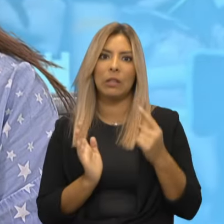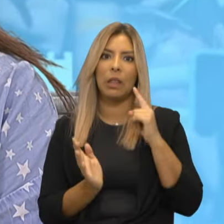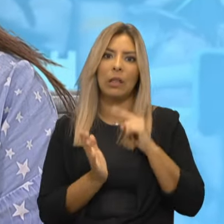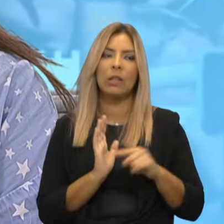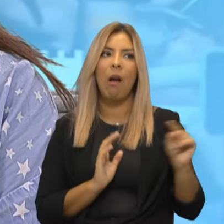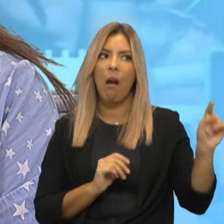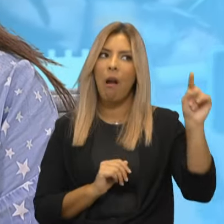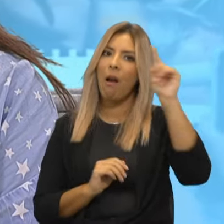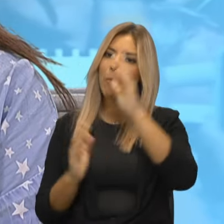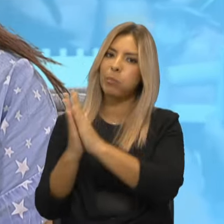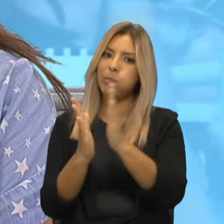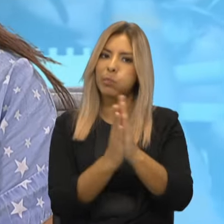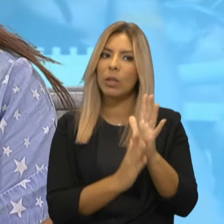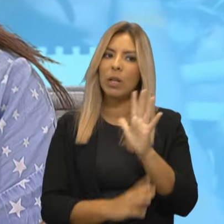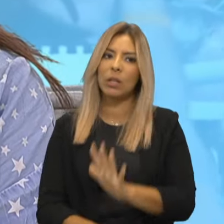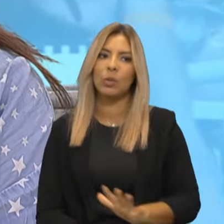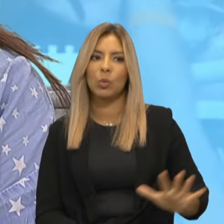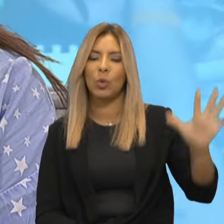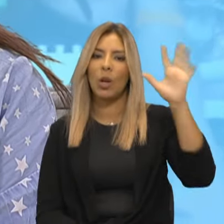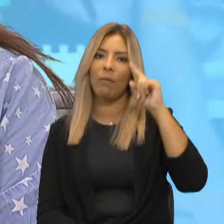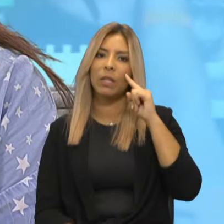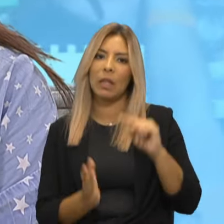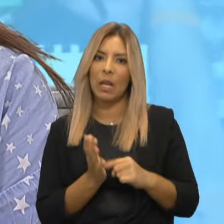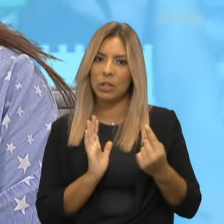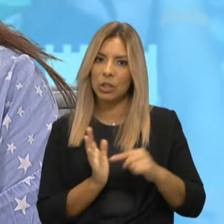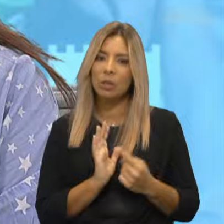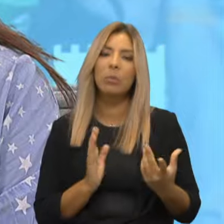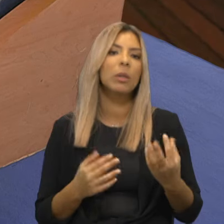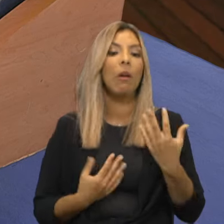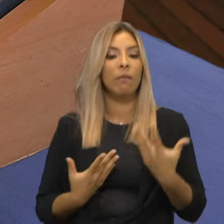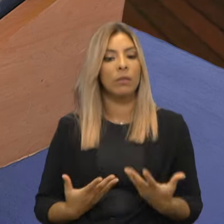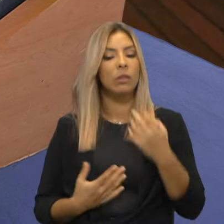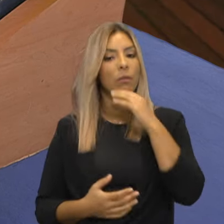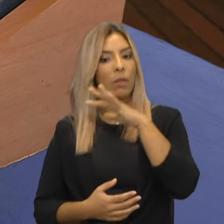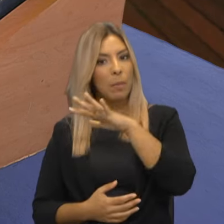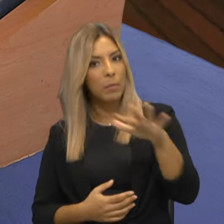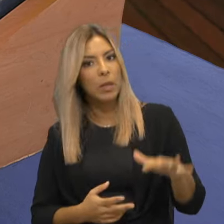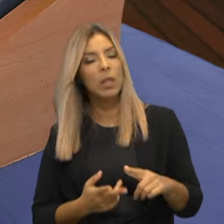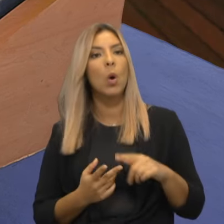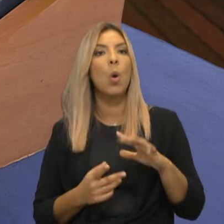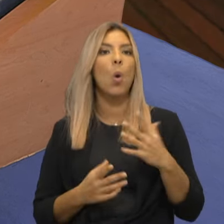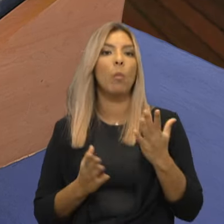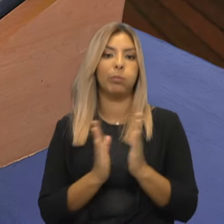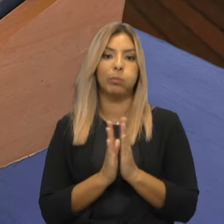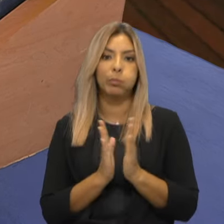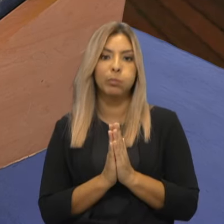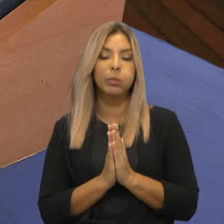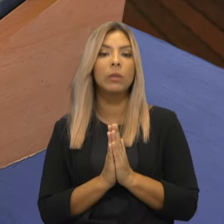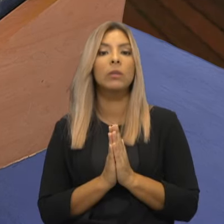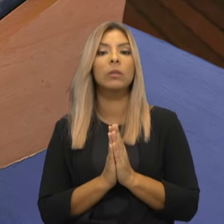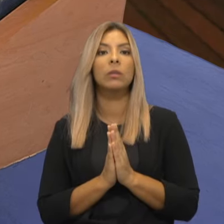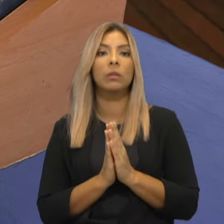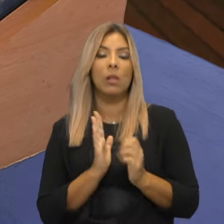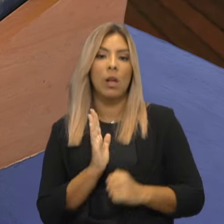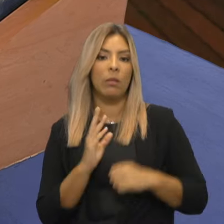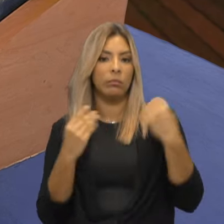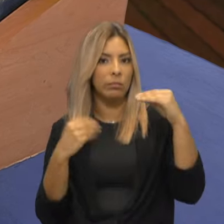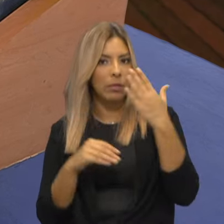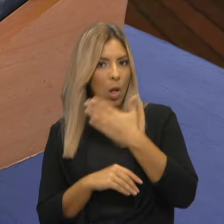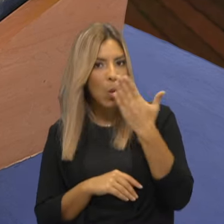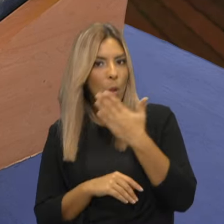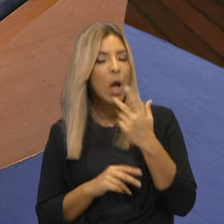paróquias do país, mas hoje, quando se aposta nas famílias, seja na catequese familiar, pode referir um bocadinho o que é